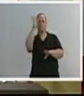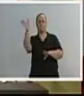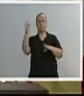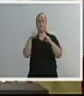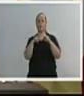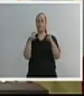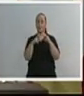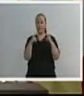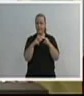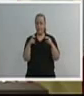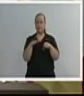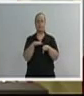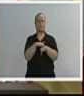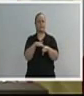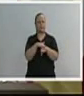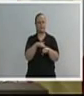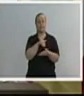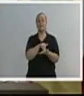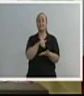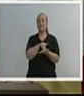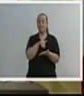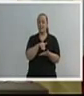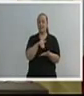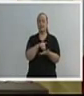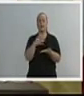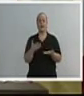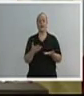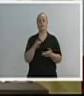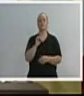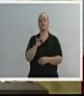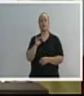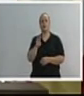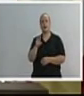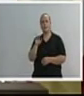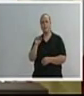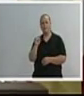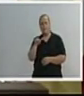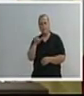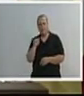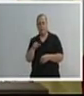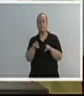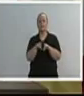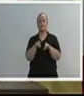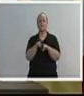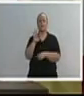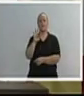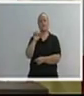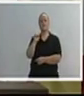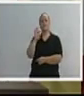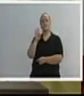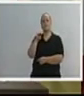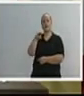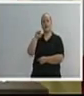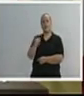falar com o secretário, não só do IBAMA, como a Fátima também, para conseguir essa tal autorização